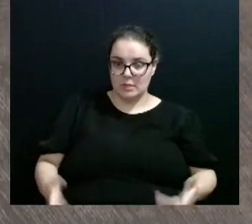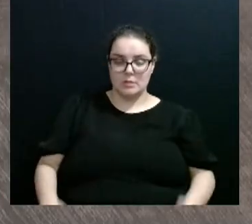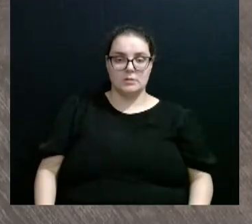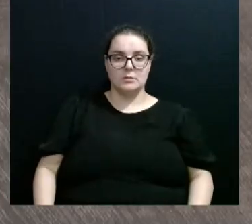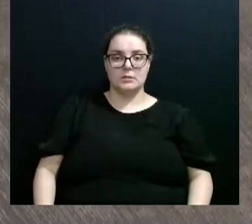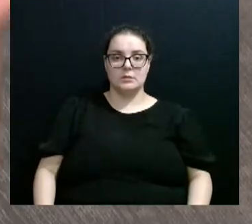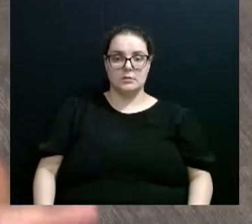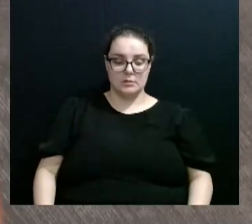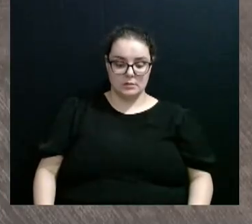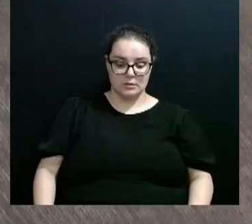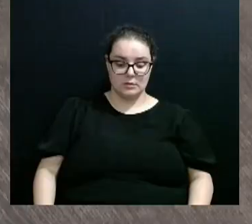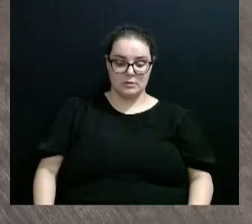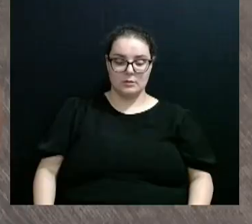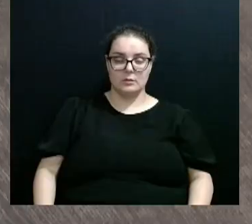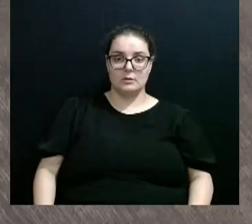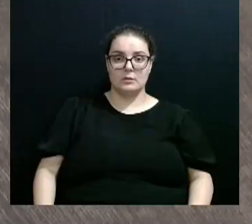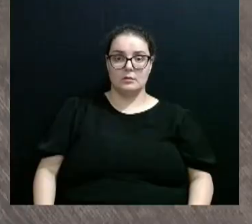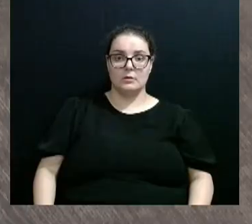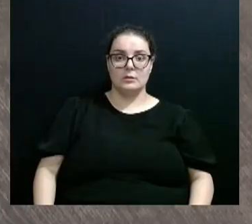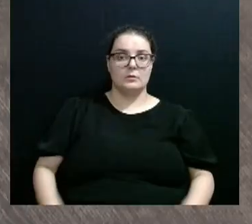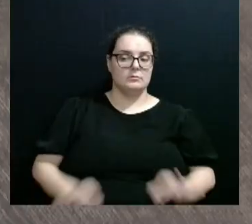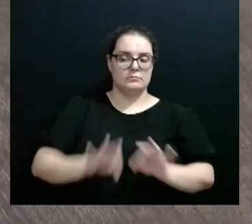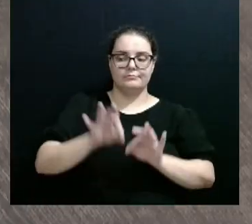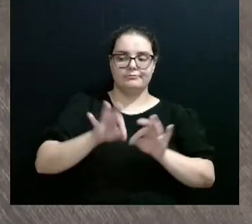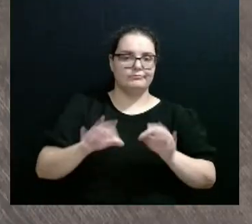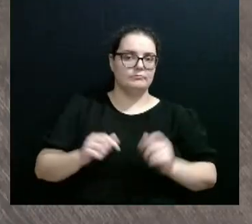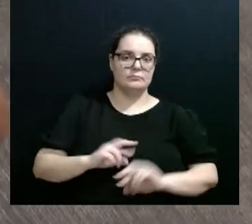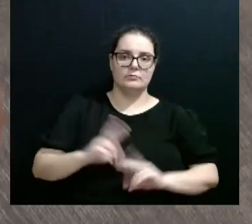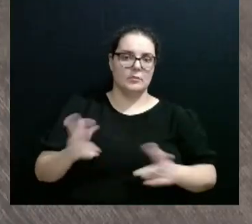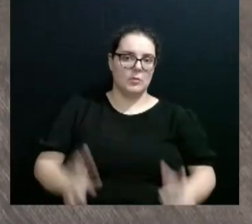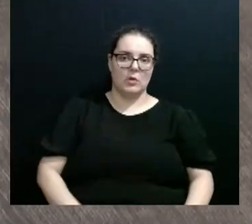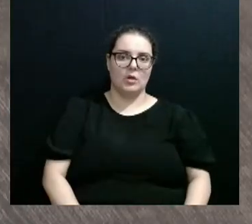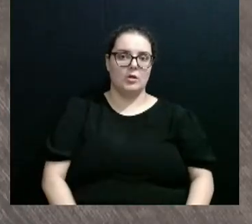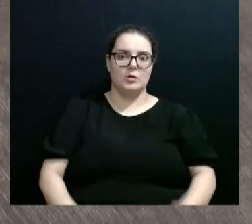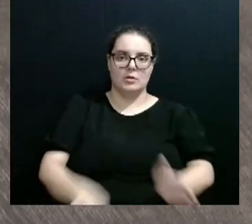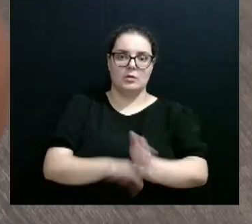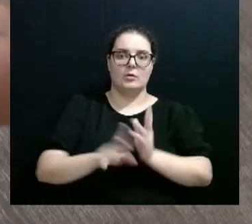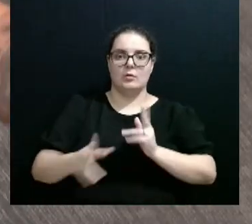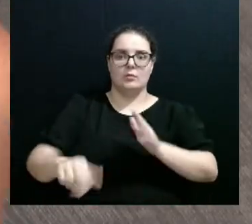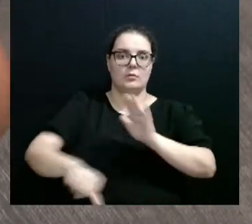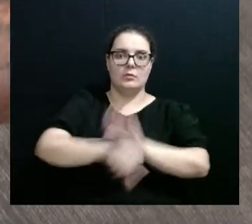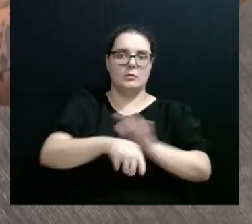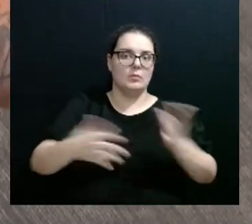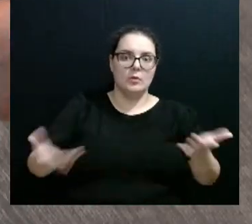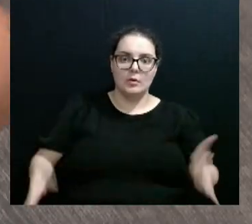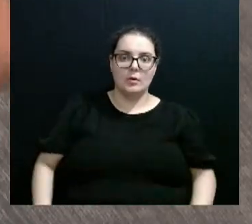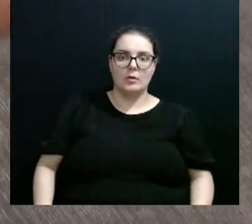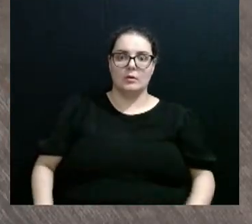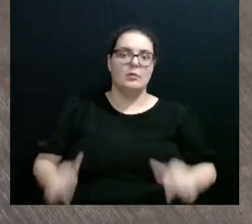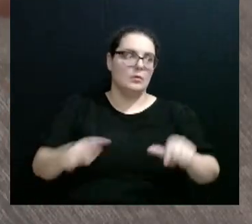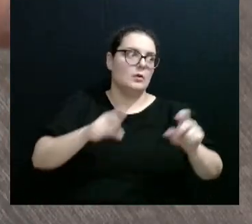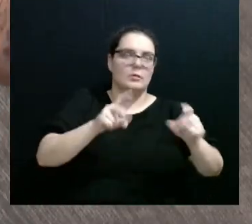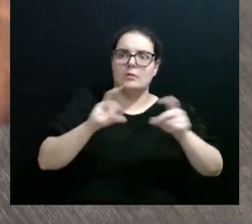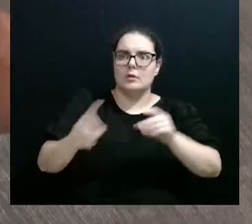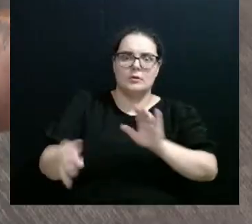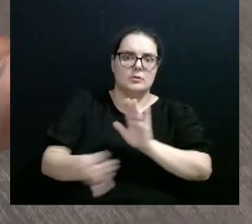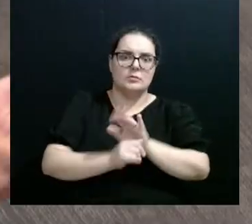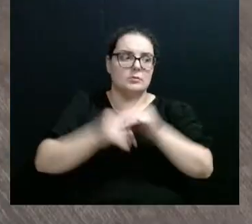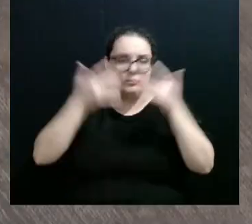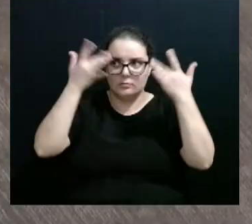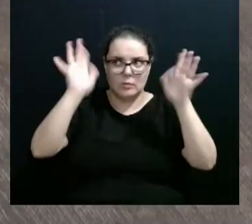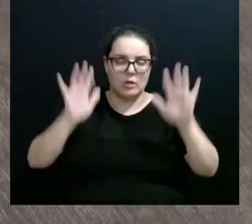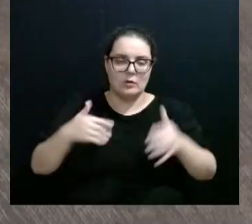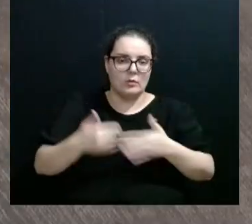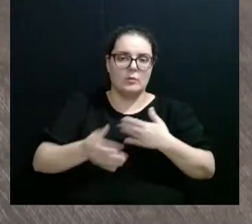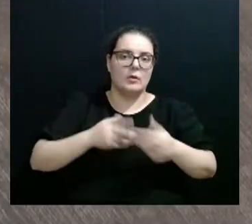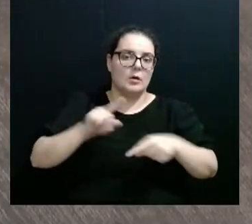nessa desproporção, chegar como se fosse um ponto de venda de droga, não sei, qualquer outra coisa para